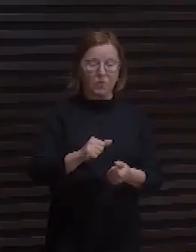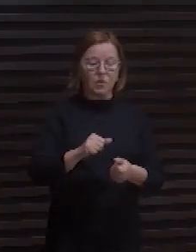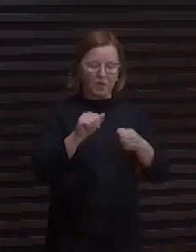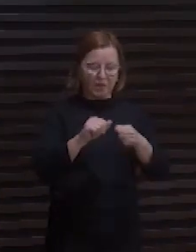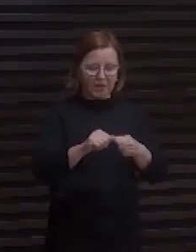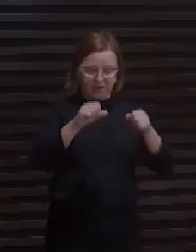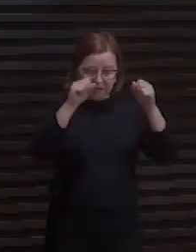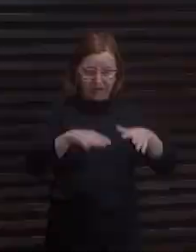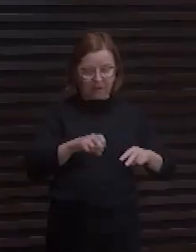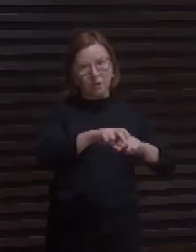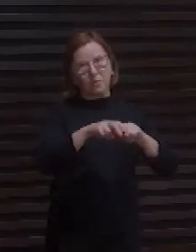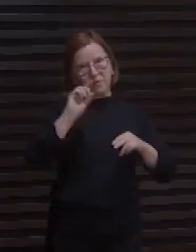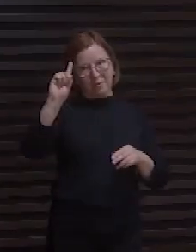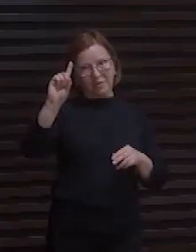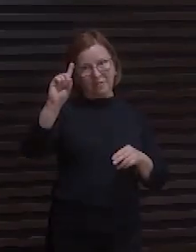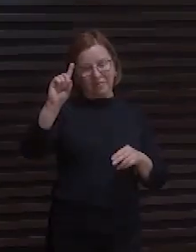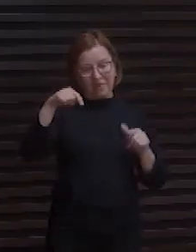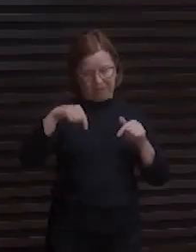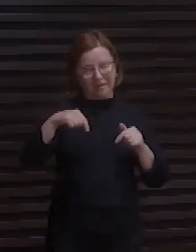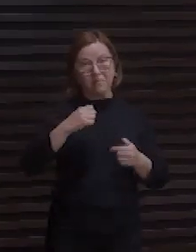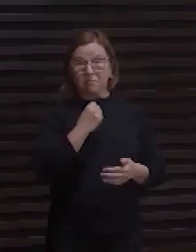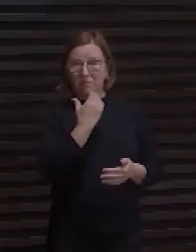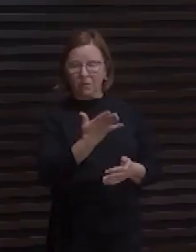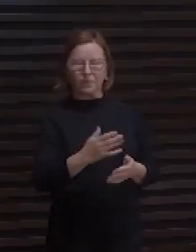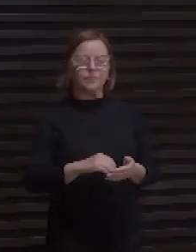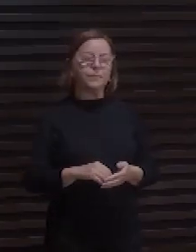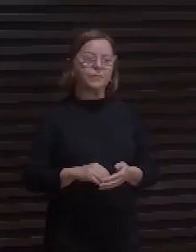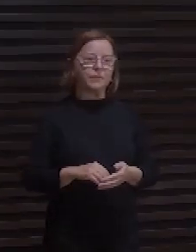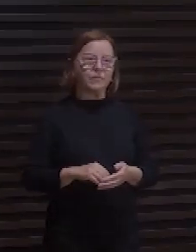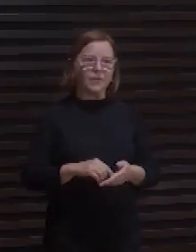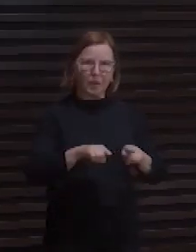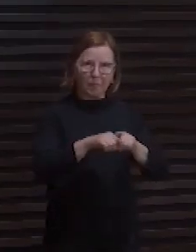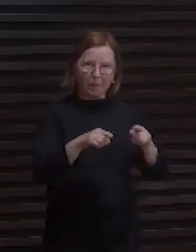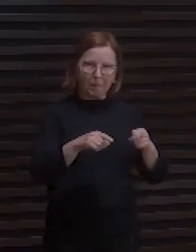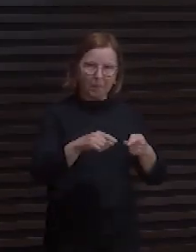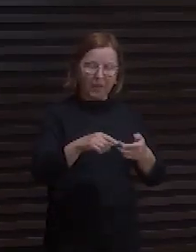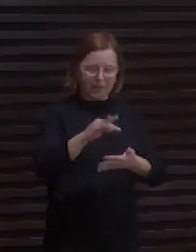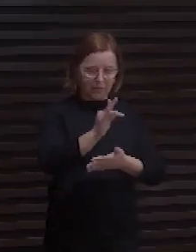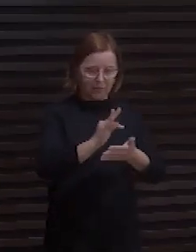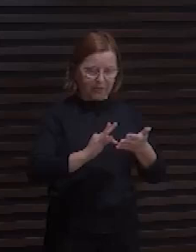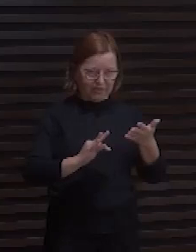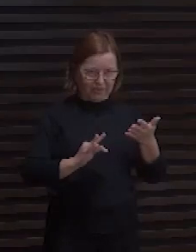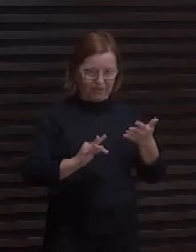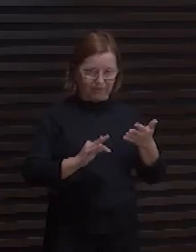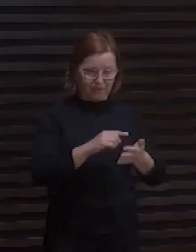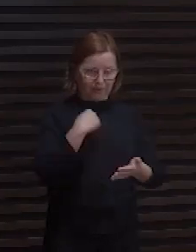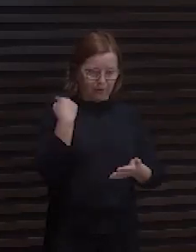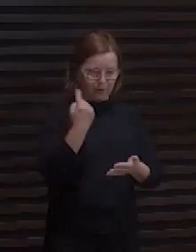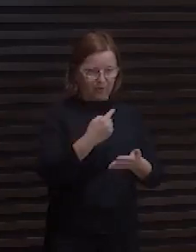é algo muito bom. A questão é que, no texto que nós estamos aqui